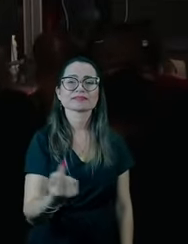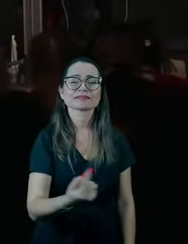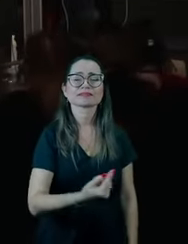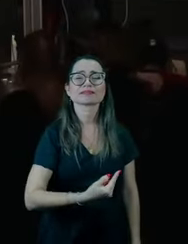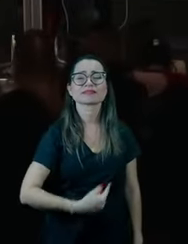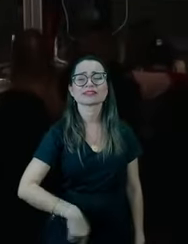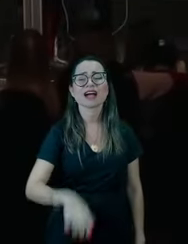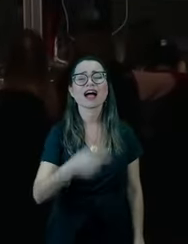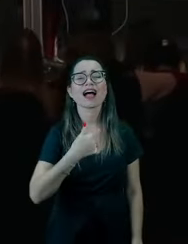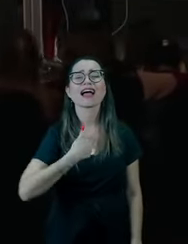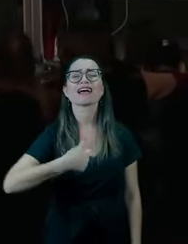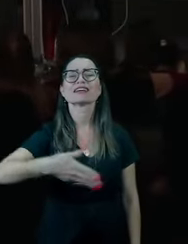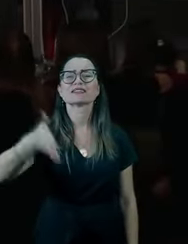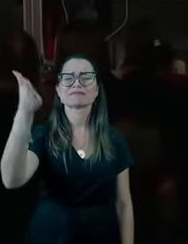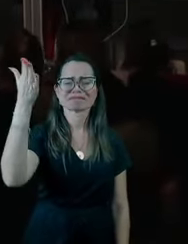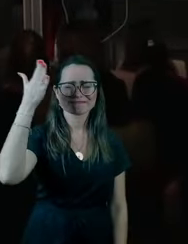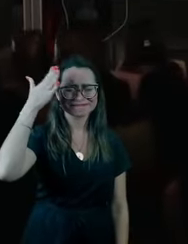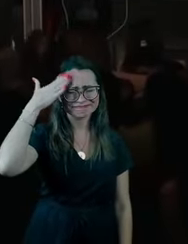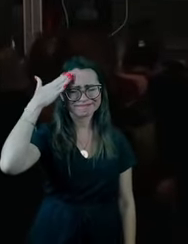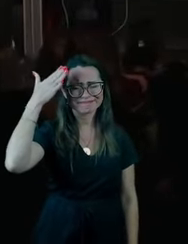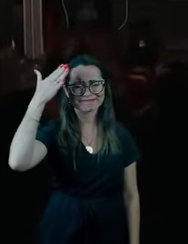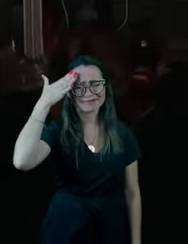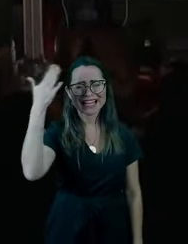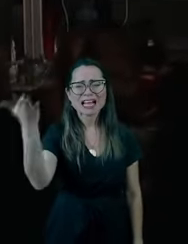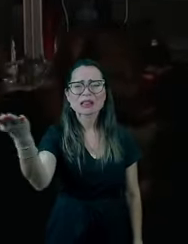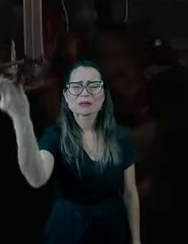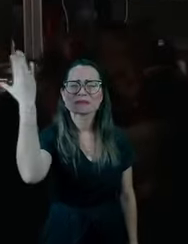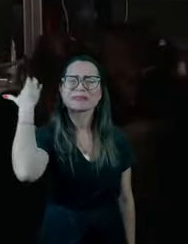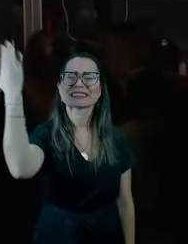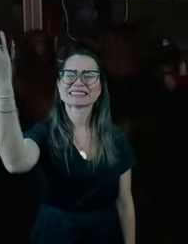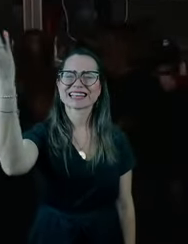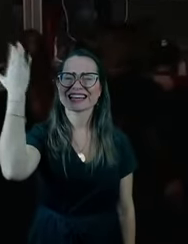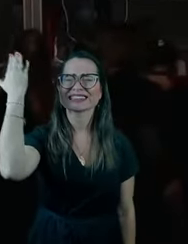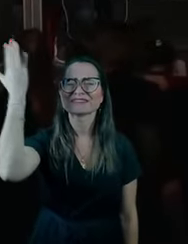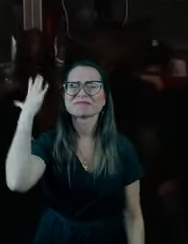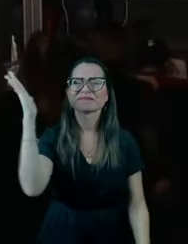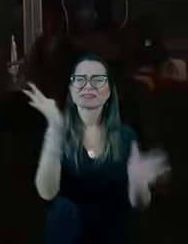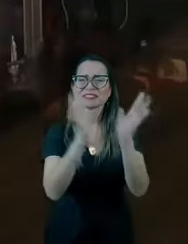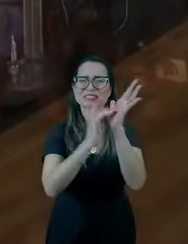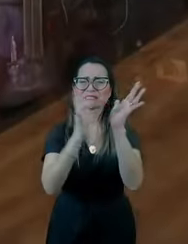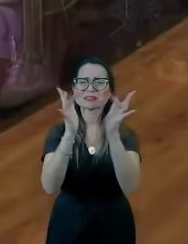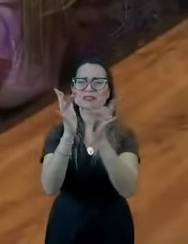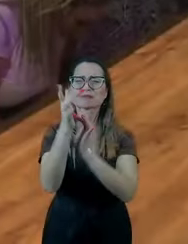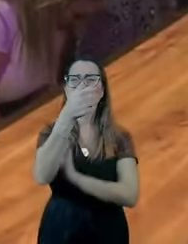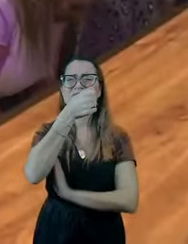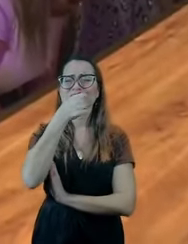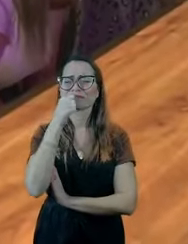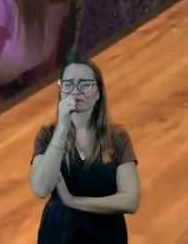Eu sei que foi pago um alto preço